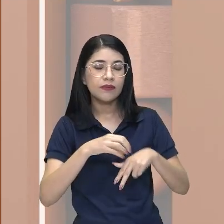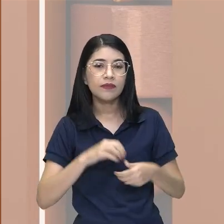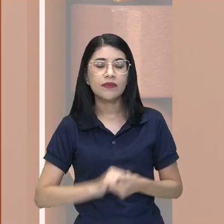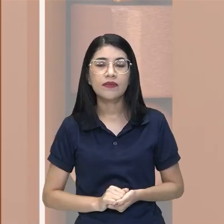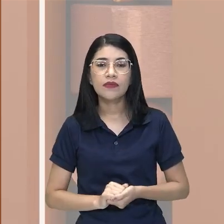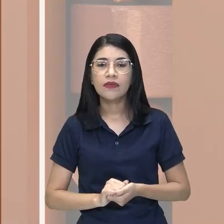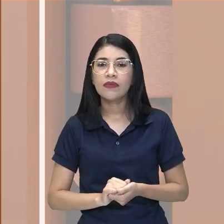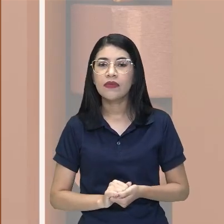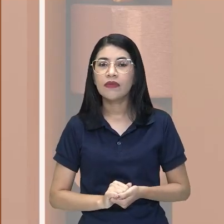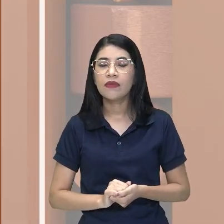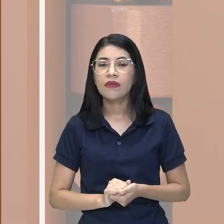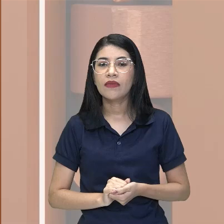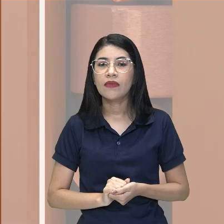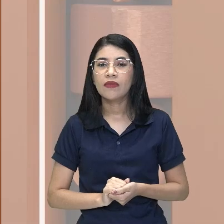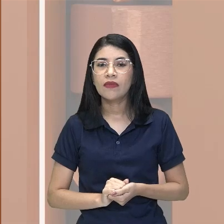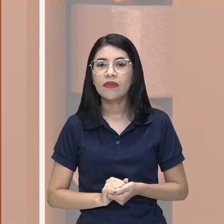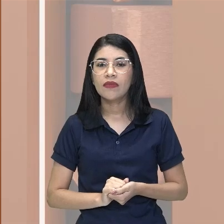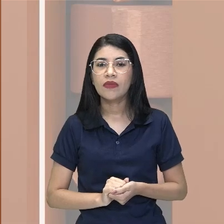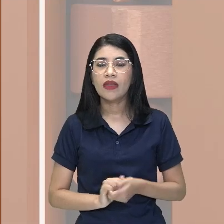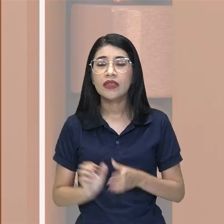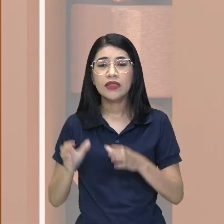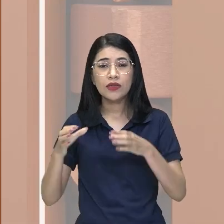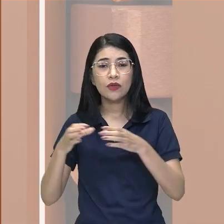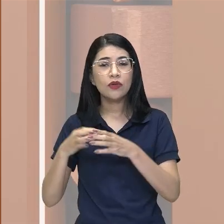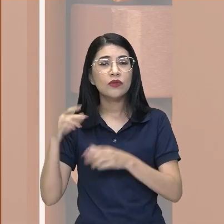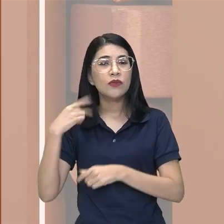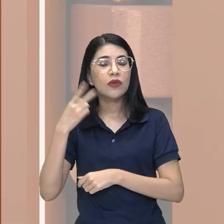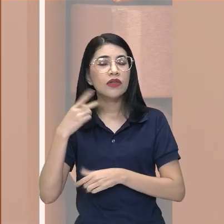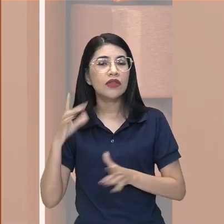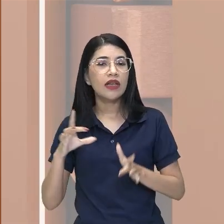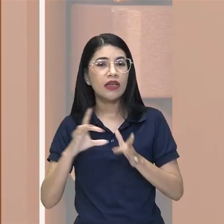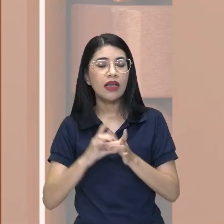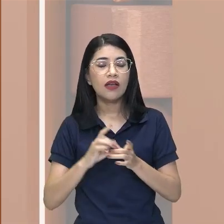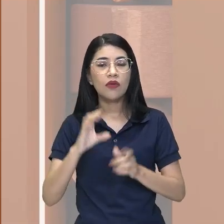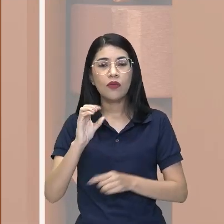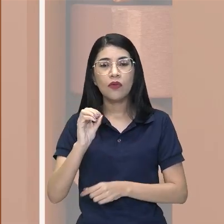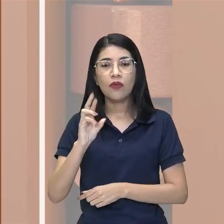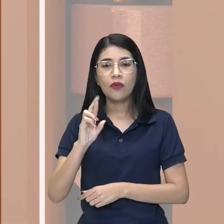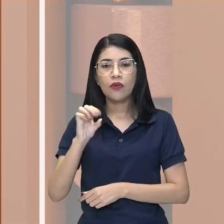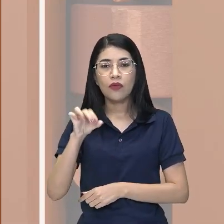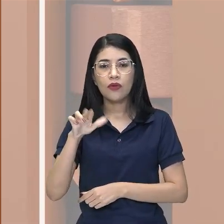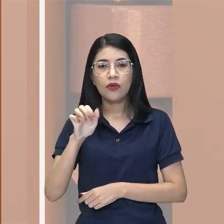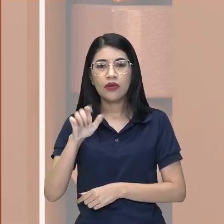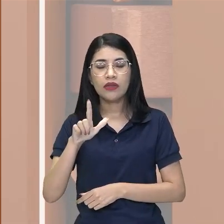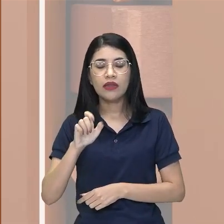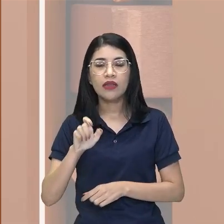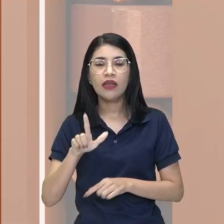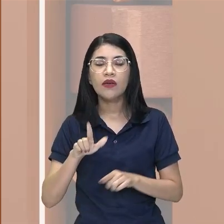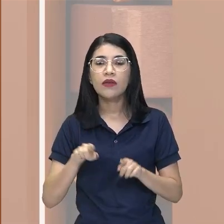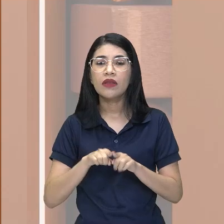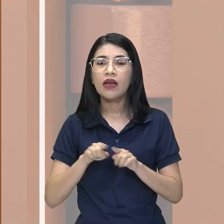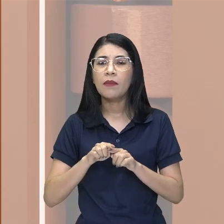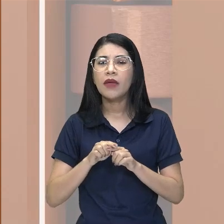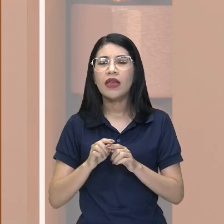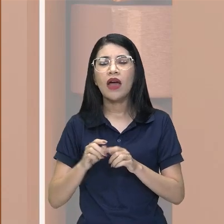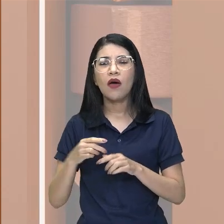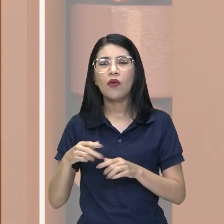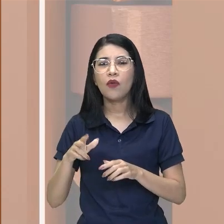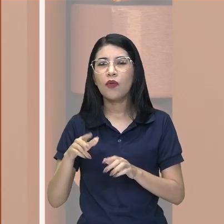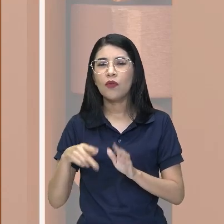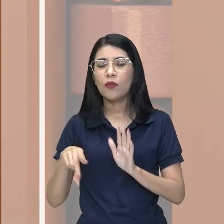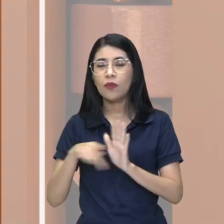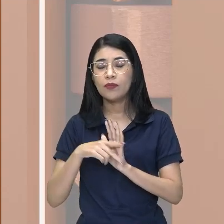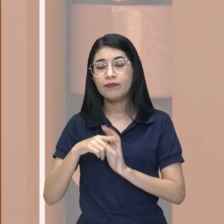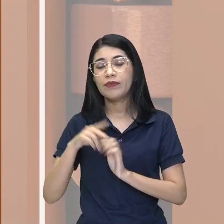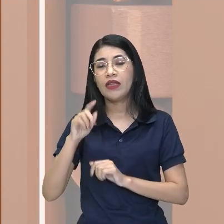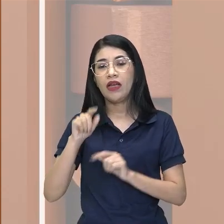oligarquias eram basicamente oligarquias ligadas ao coronel, ao grande proprietário rural, que vai ali se juntar